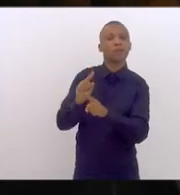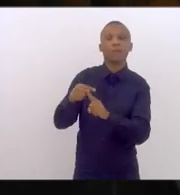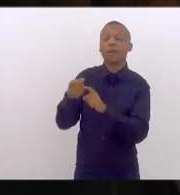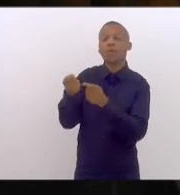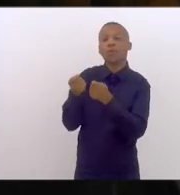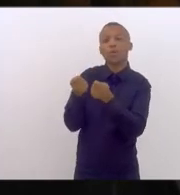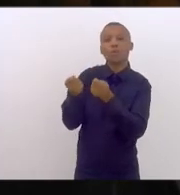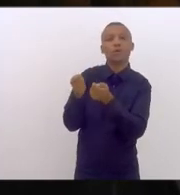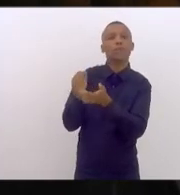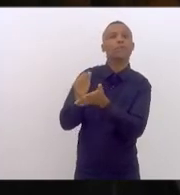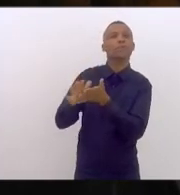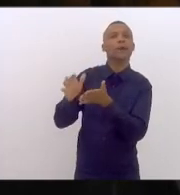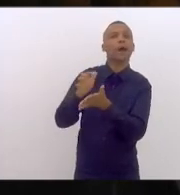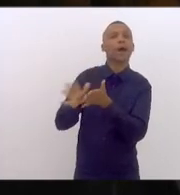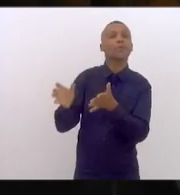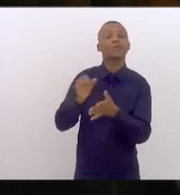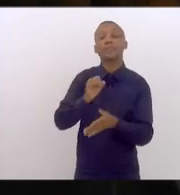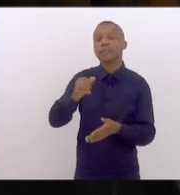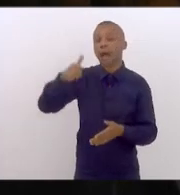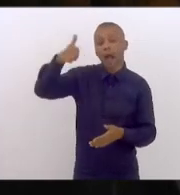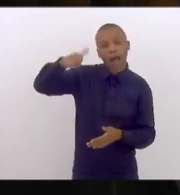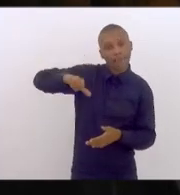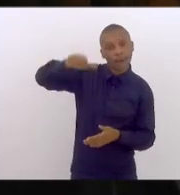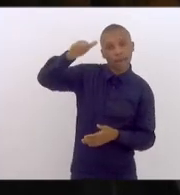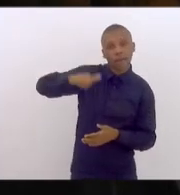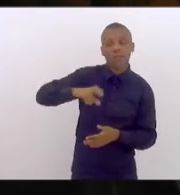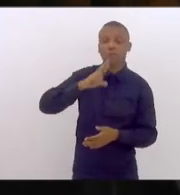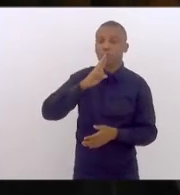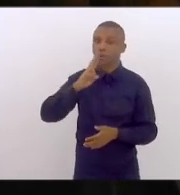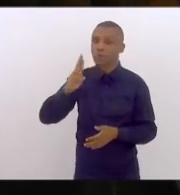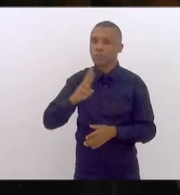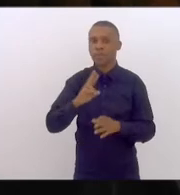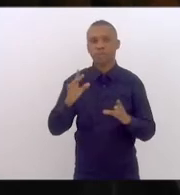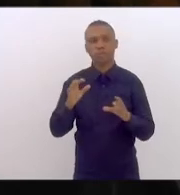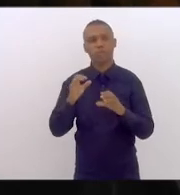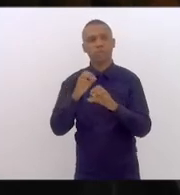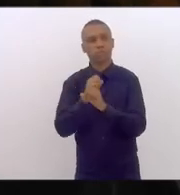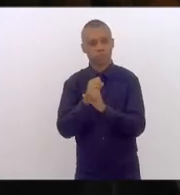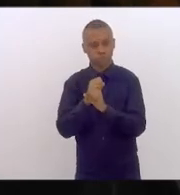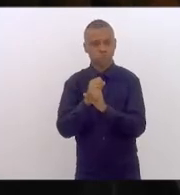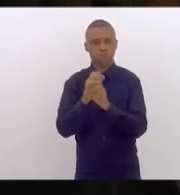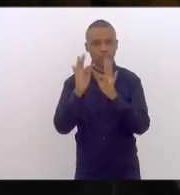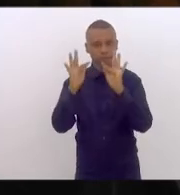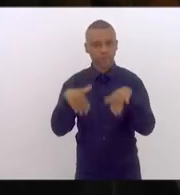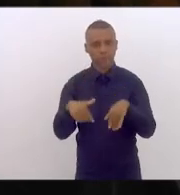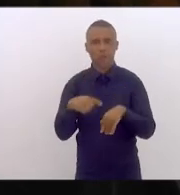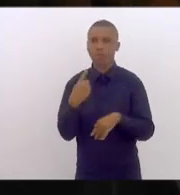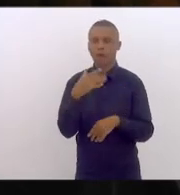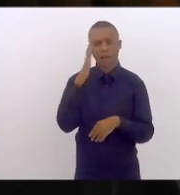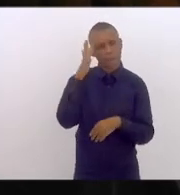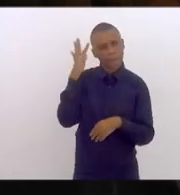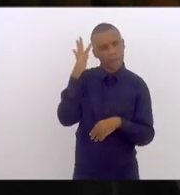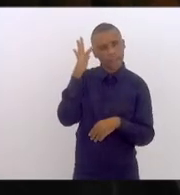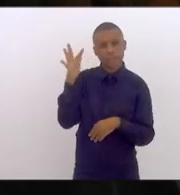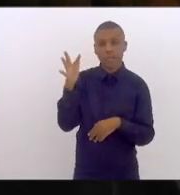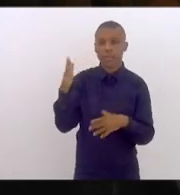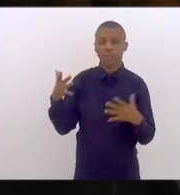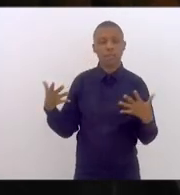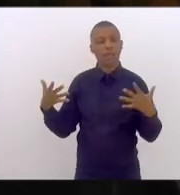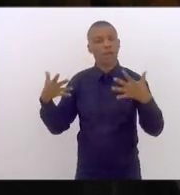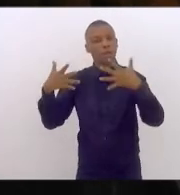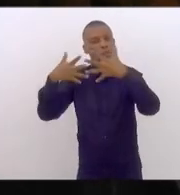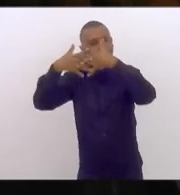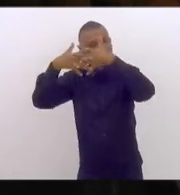e tá avaliando os resultados finais e quando a gente imagina essa complexidade